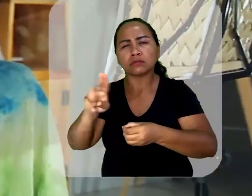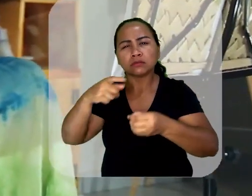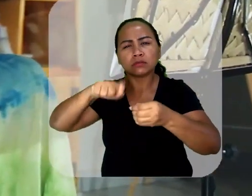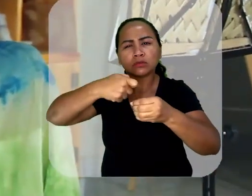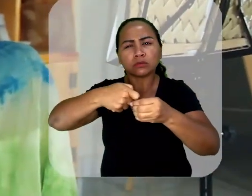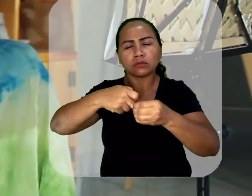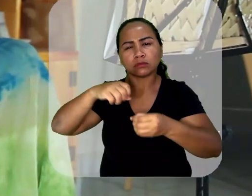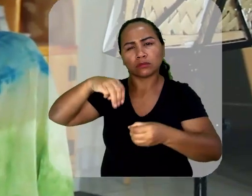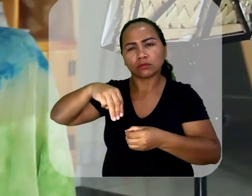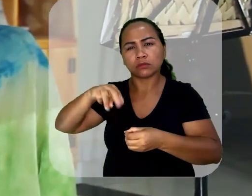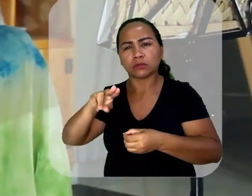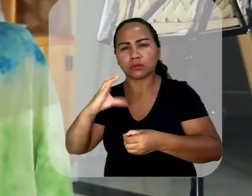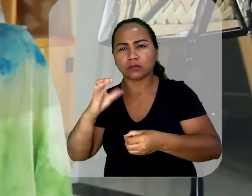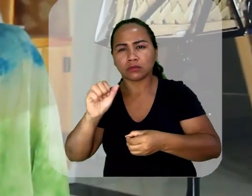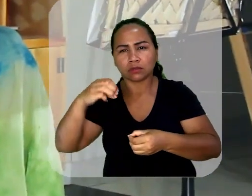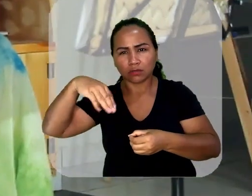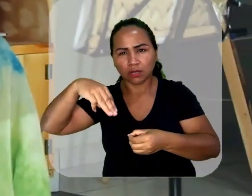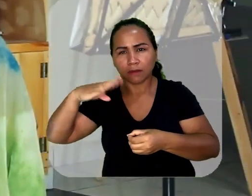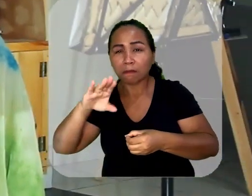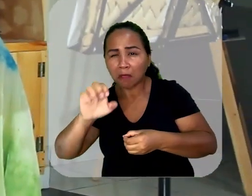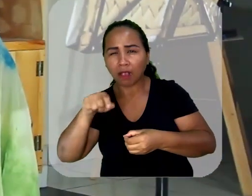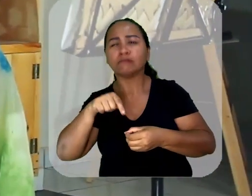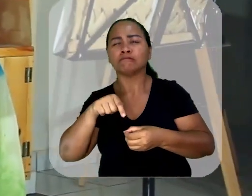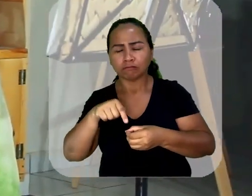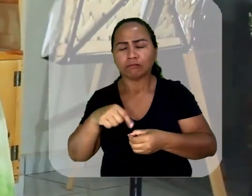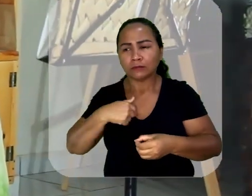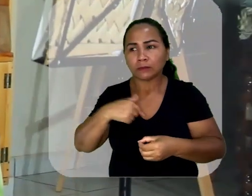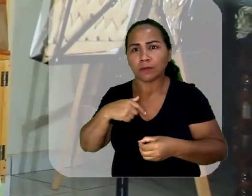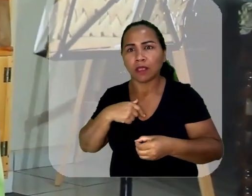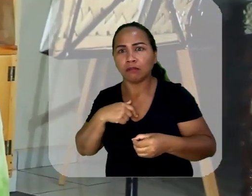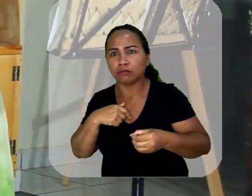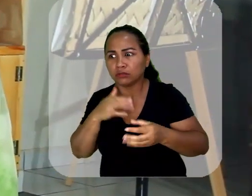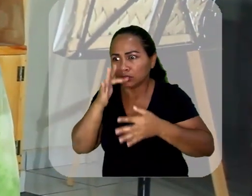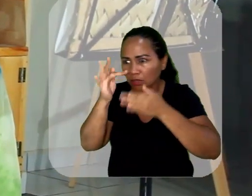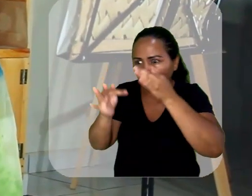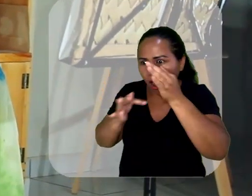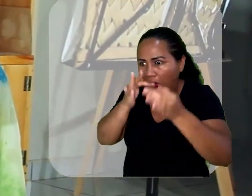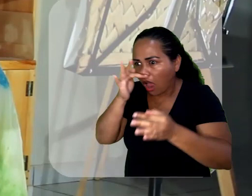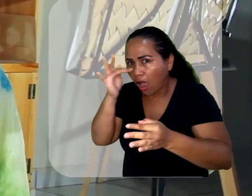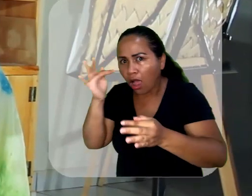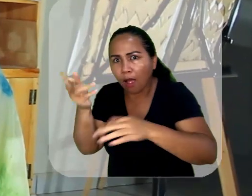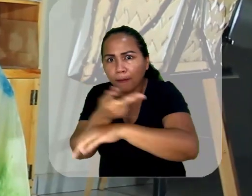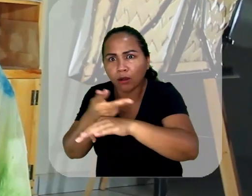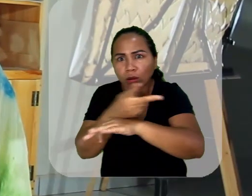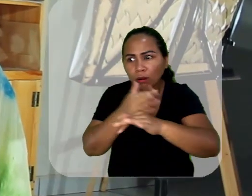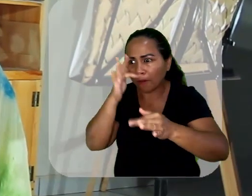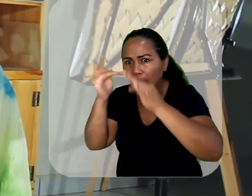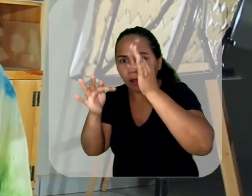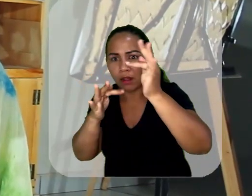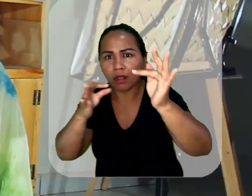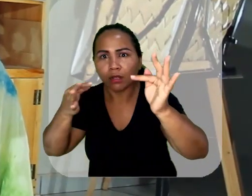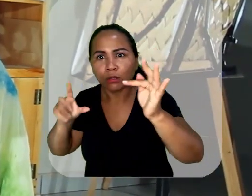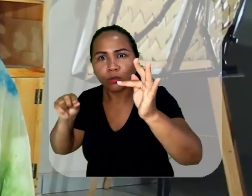Mirava-se ao vento e saía à procura de um beija-flor que a levasse de volta pelos olhos de minha mãe, que já havia sido